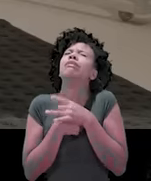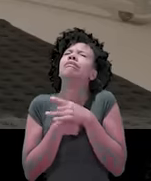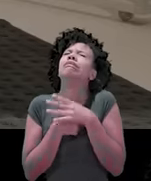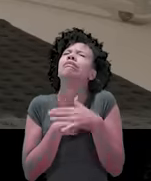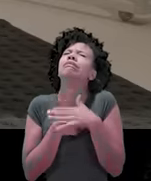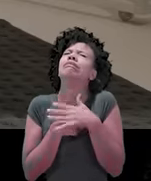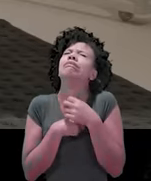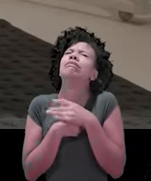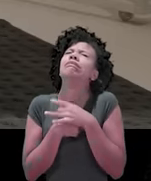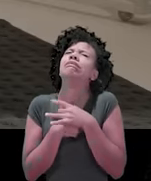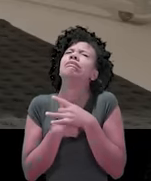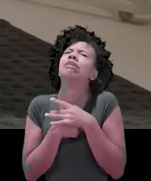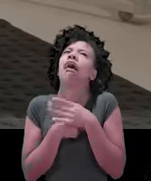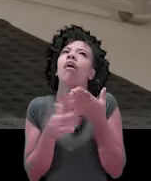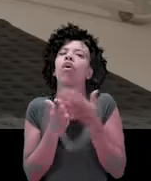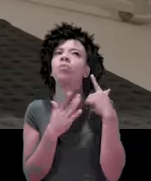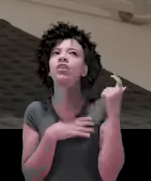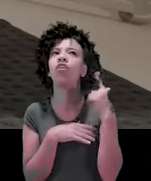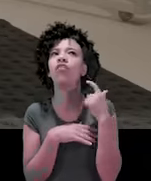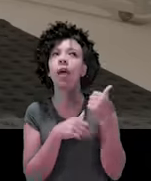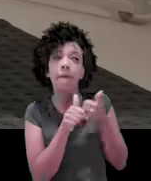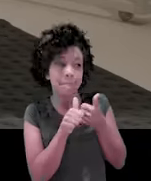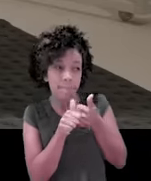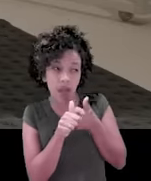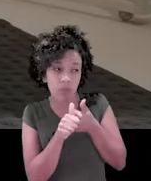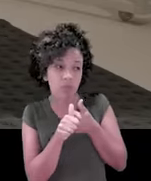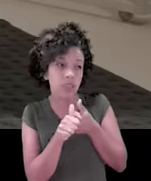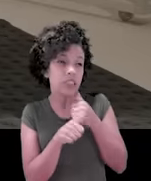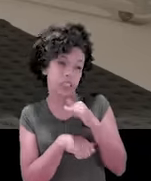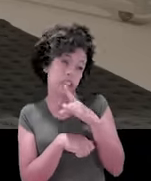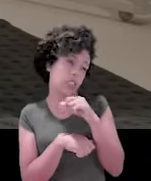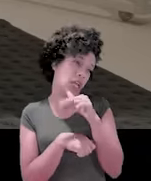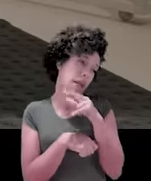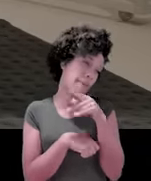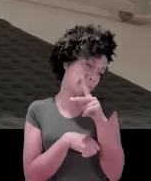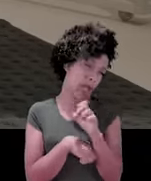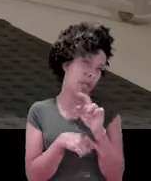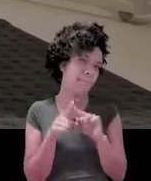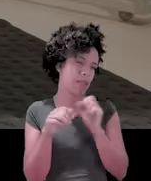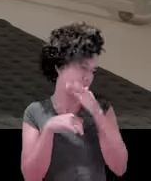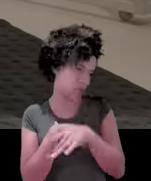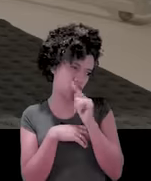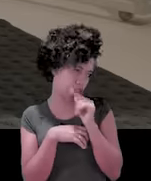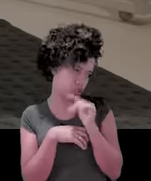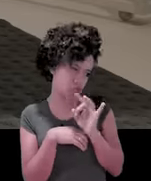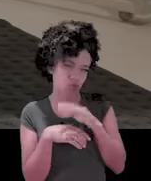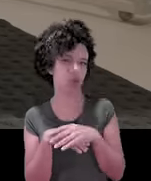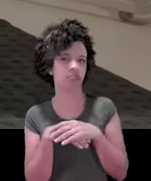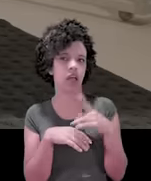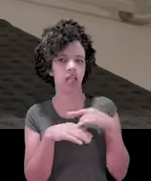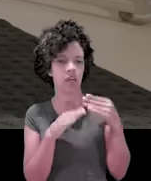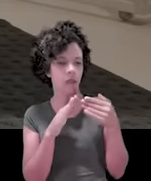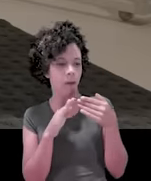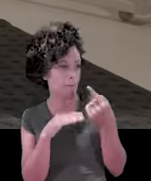aqui você lá fazer assim aí de repente começar a ouvir um barulho tava perto de andar a pé né que a gente vir a pé mas é um Riacho Zinho para a